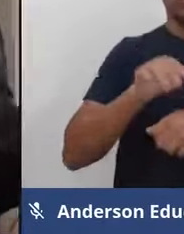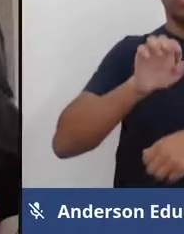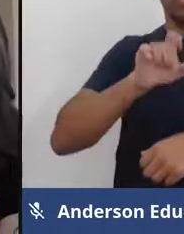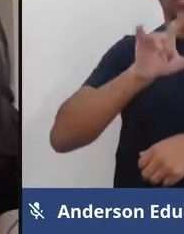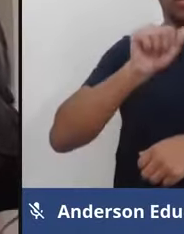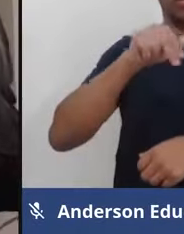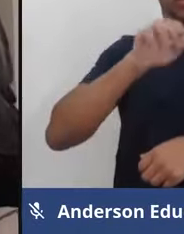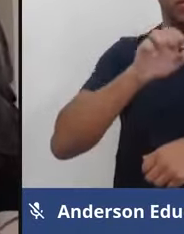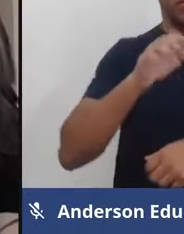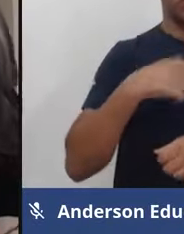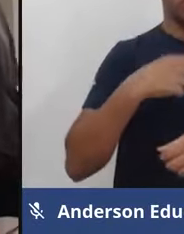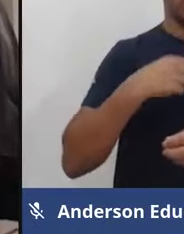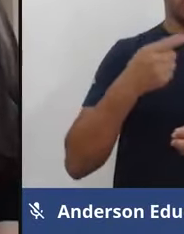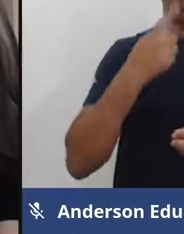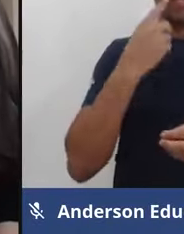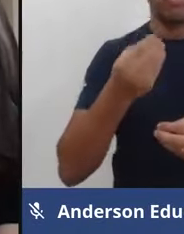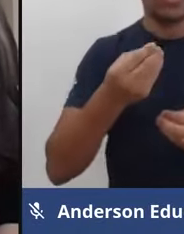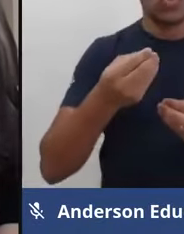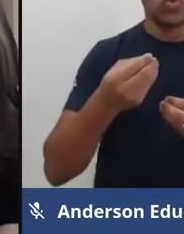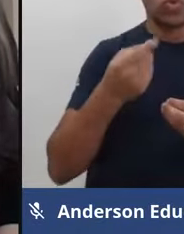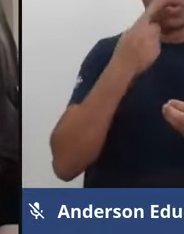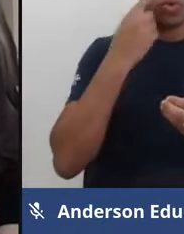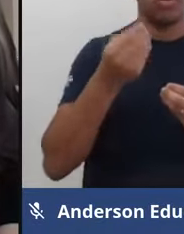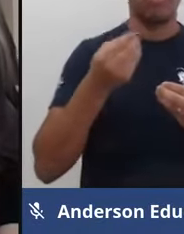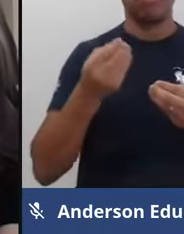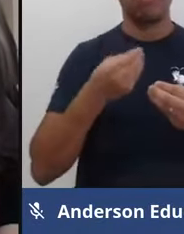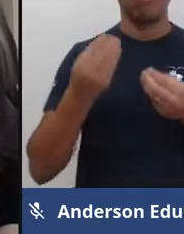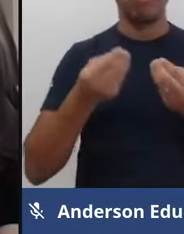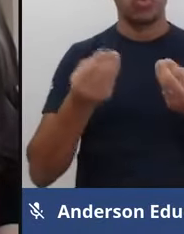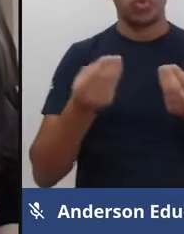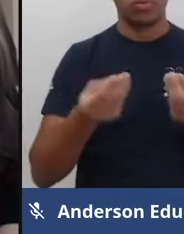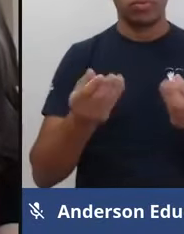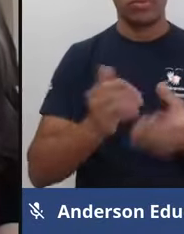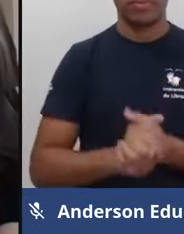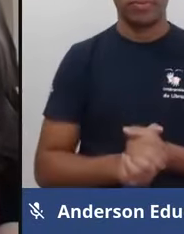estamos fazendo aqui, né? O que acontece?